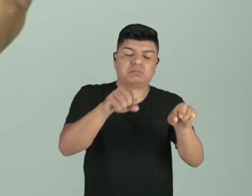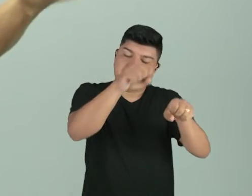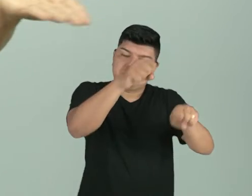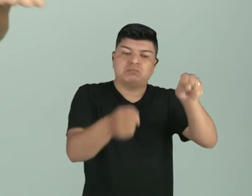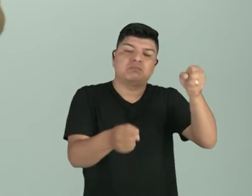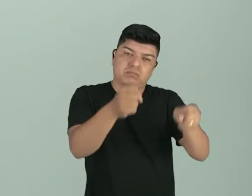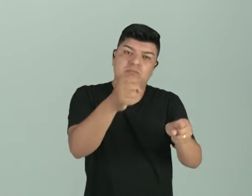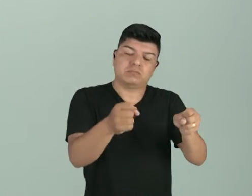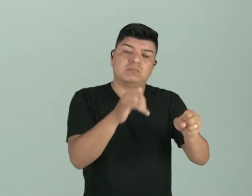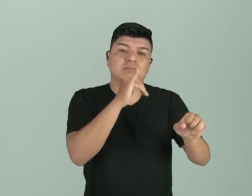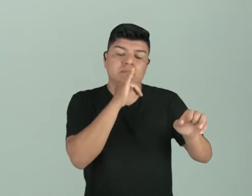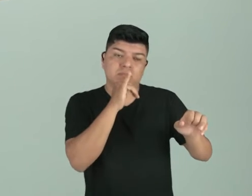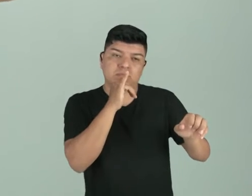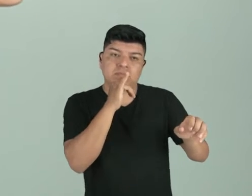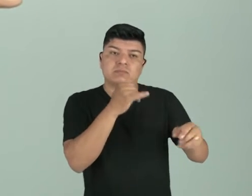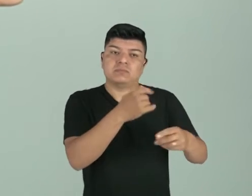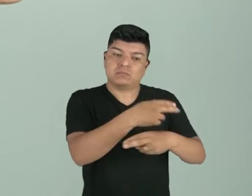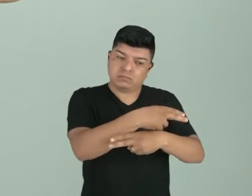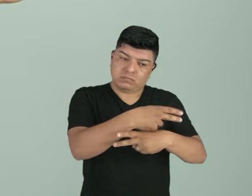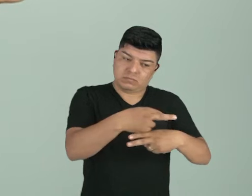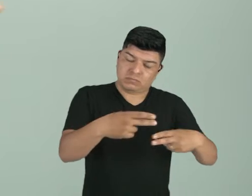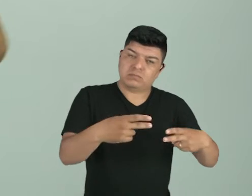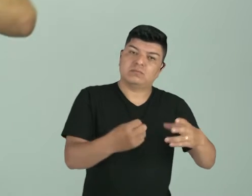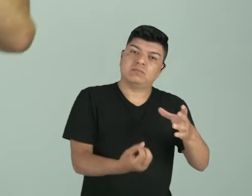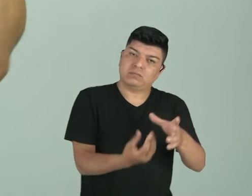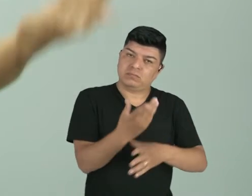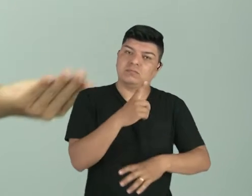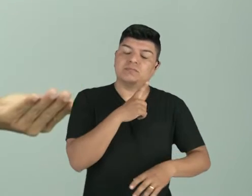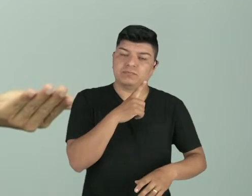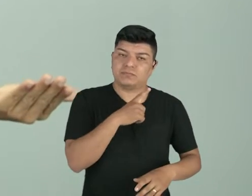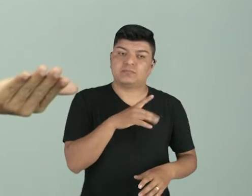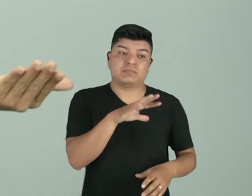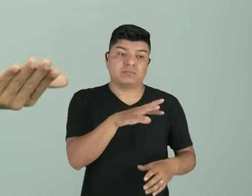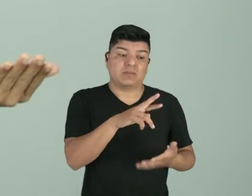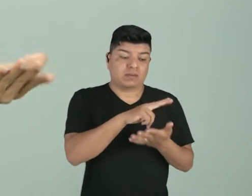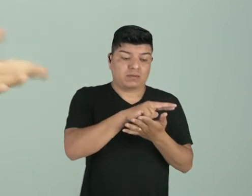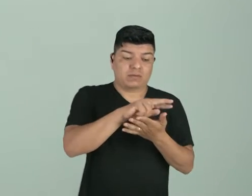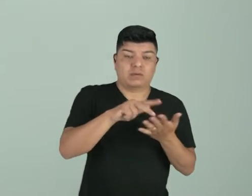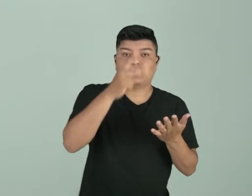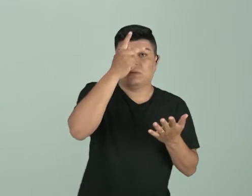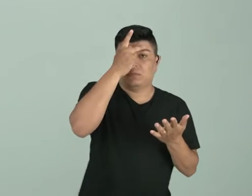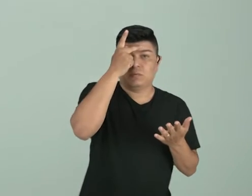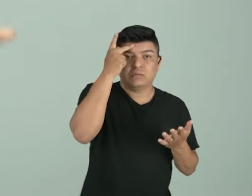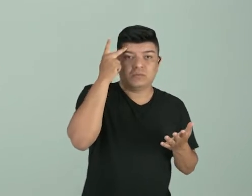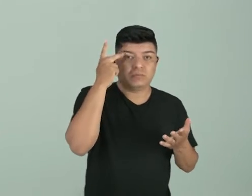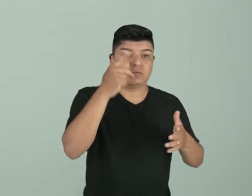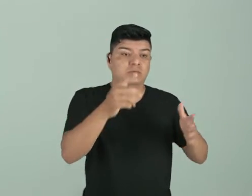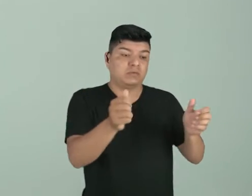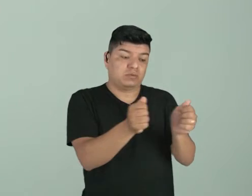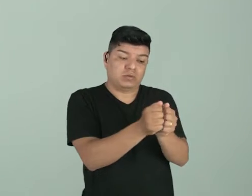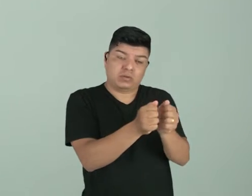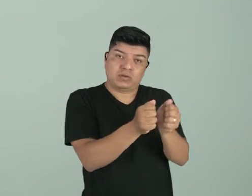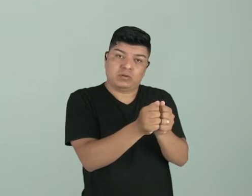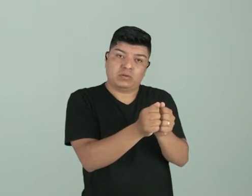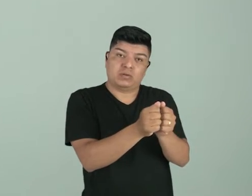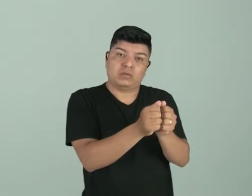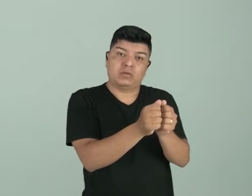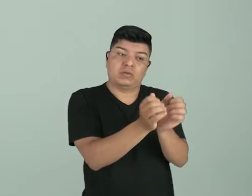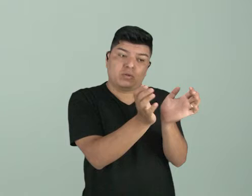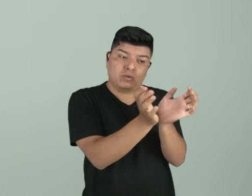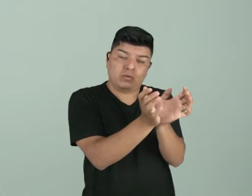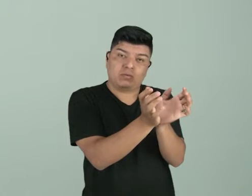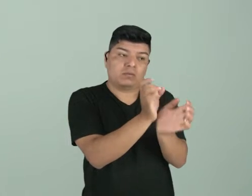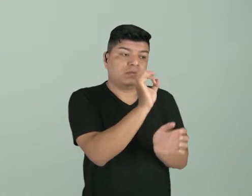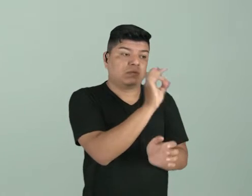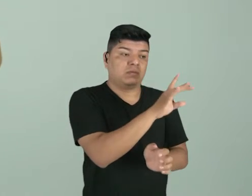automobilística é o exemplo de um meio de produção. Ali, vários trabalhadores estão reunidos, cada